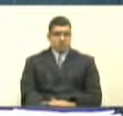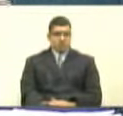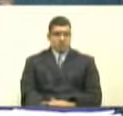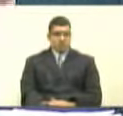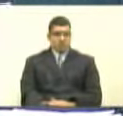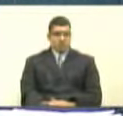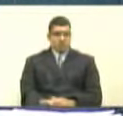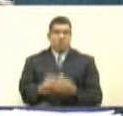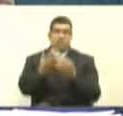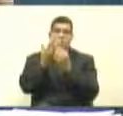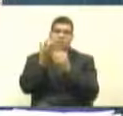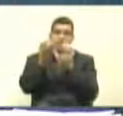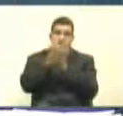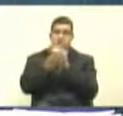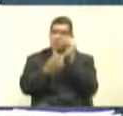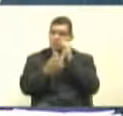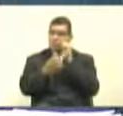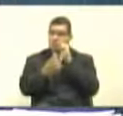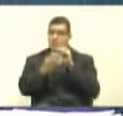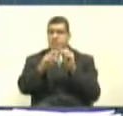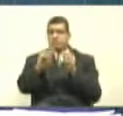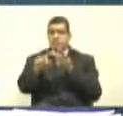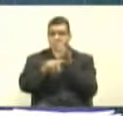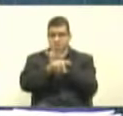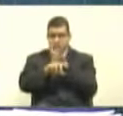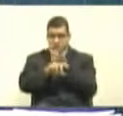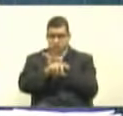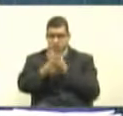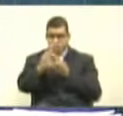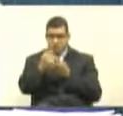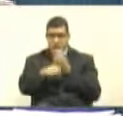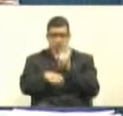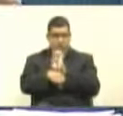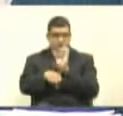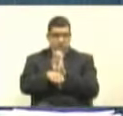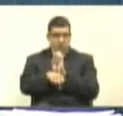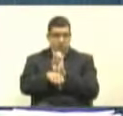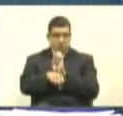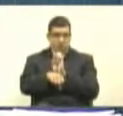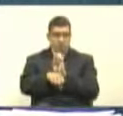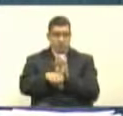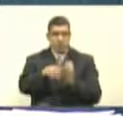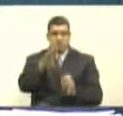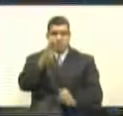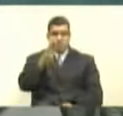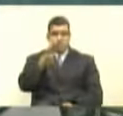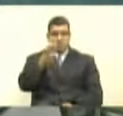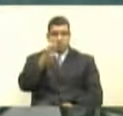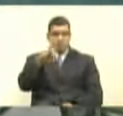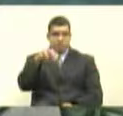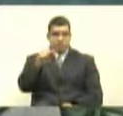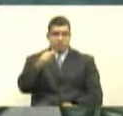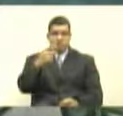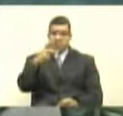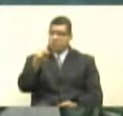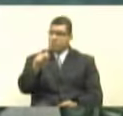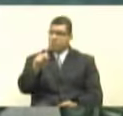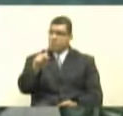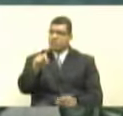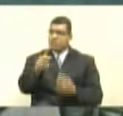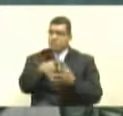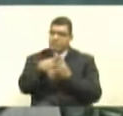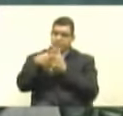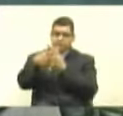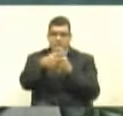A esposa do Procurador-Geral do Estado é beneficiária dessa